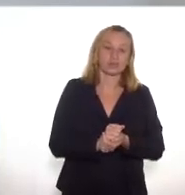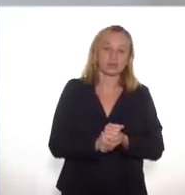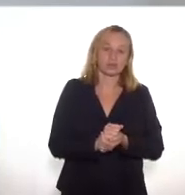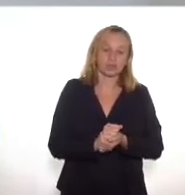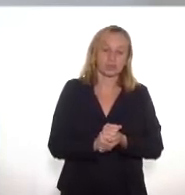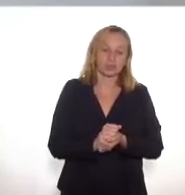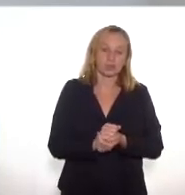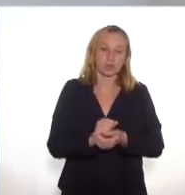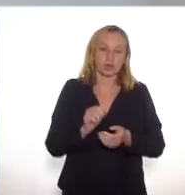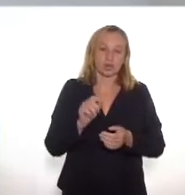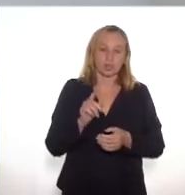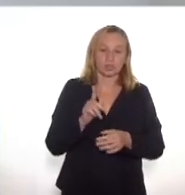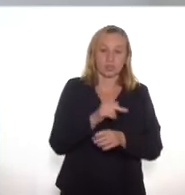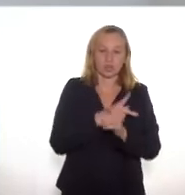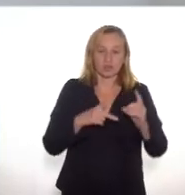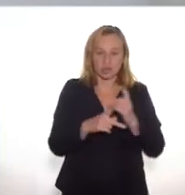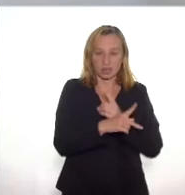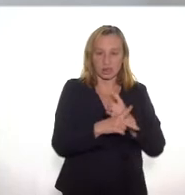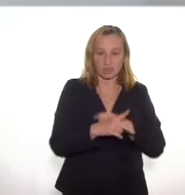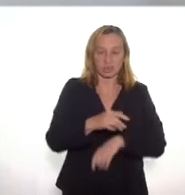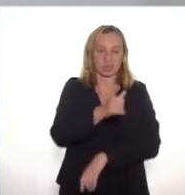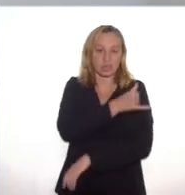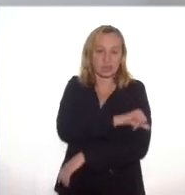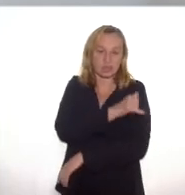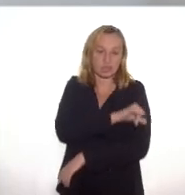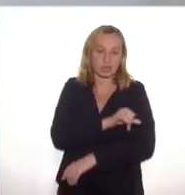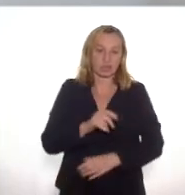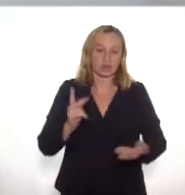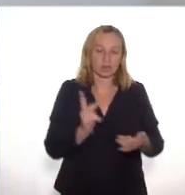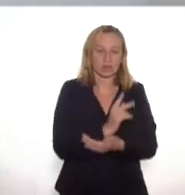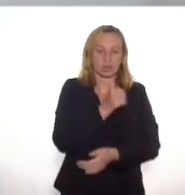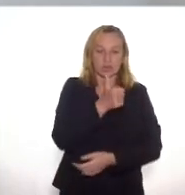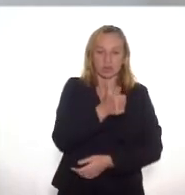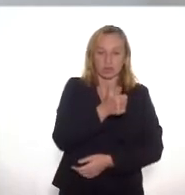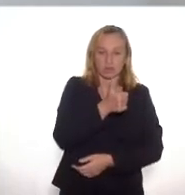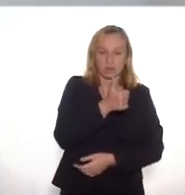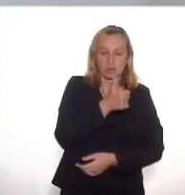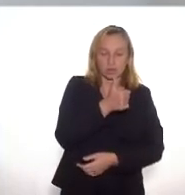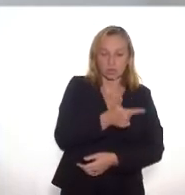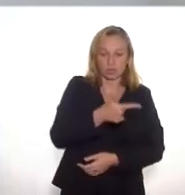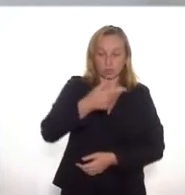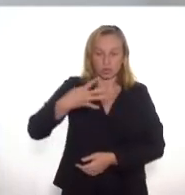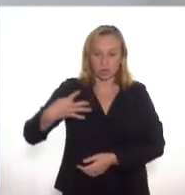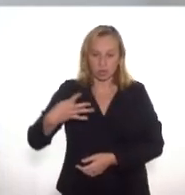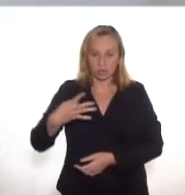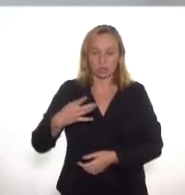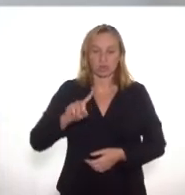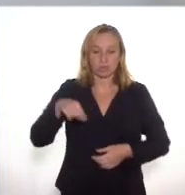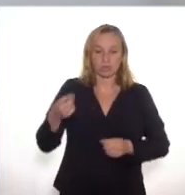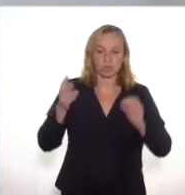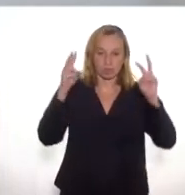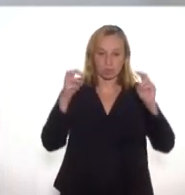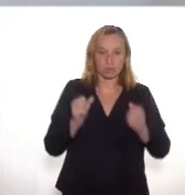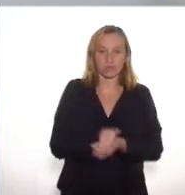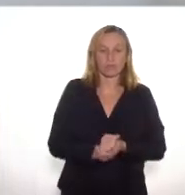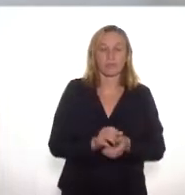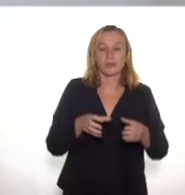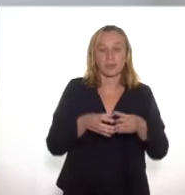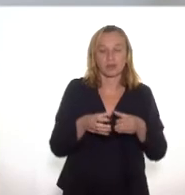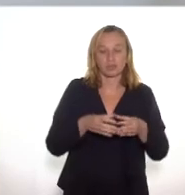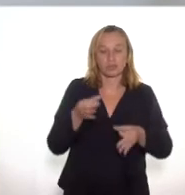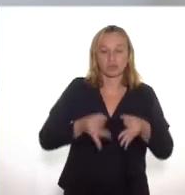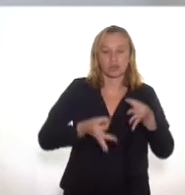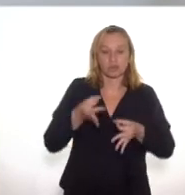de Previdência Social do Estado do Rio de Janeiro, Rio Previdência, realizado no ano de 2014 da Outras Providências. Pareceres da Comissão de Constituição e Justiça